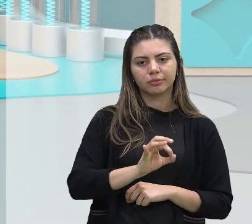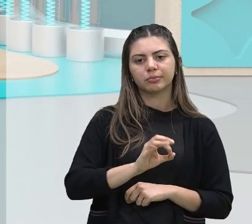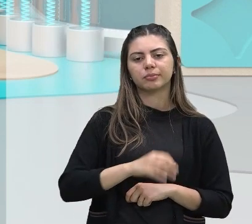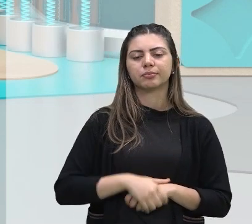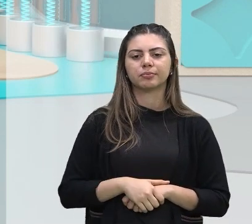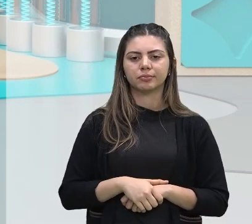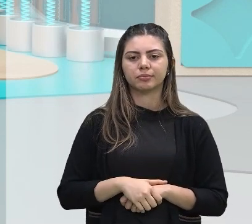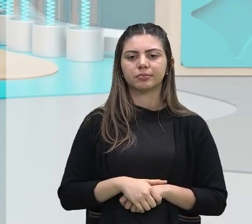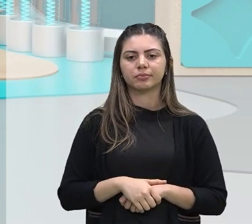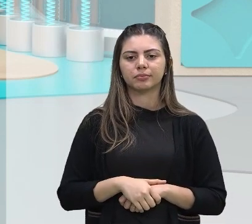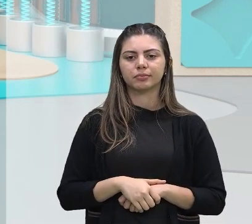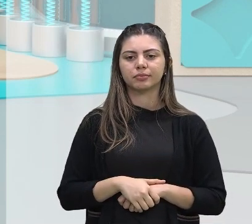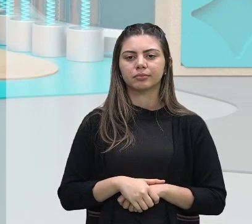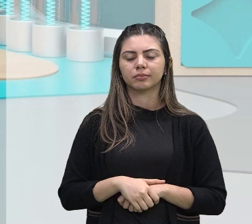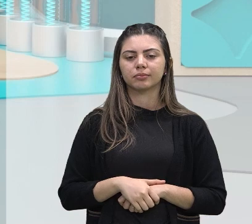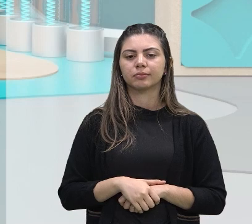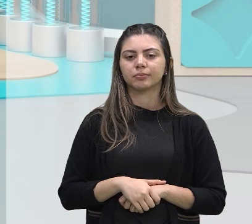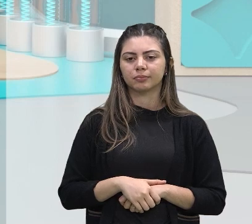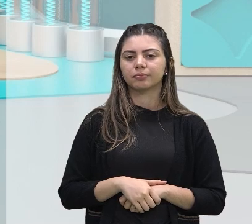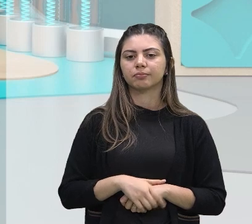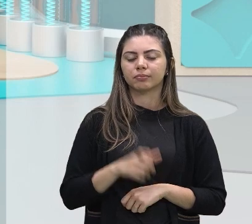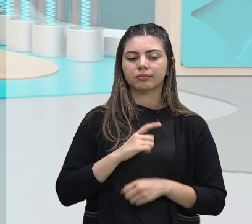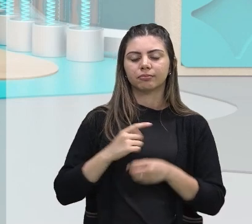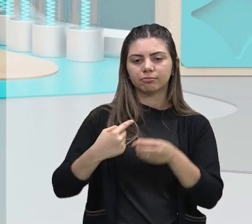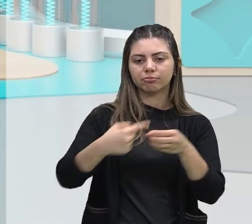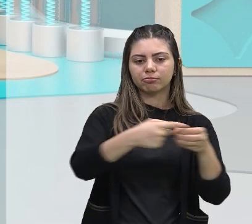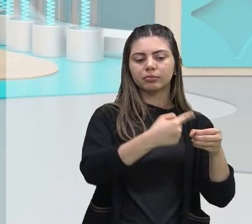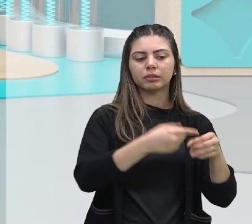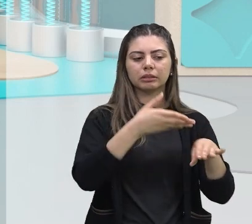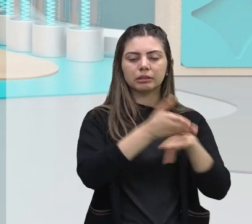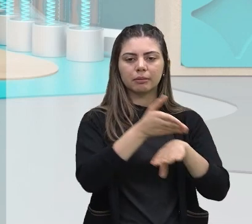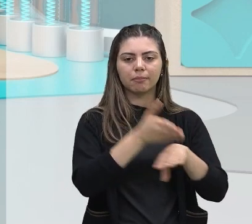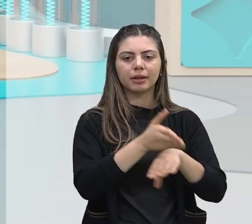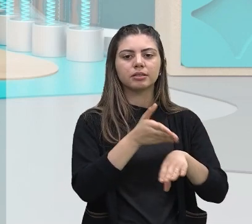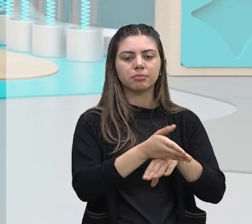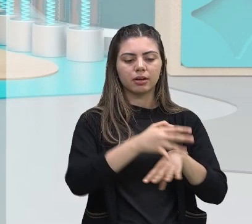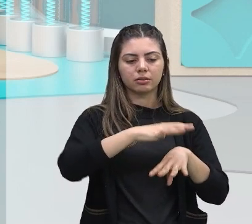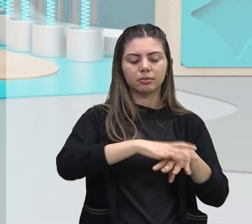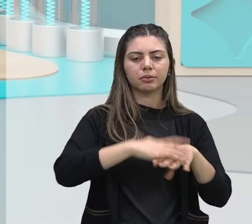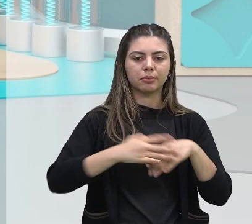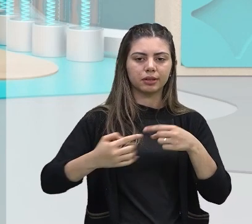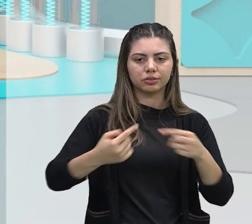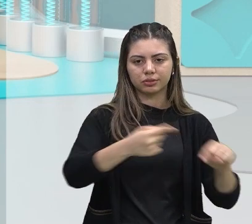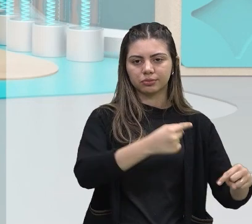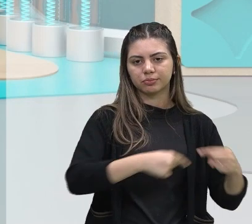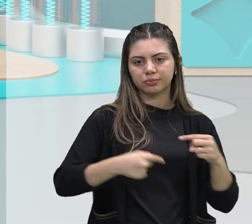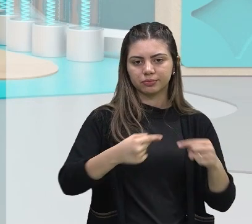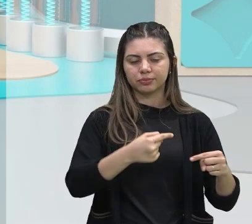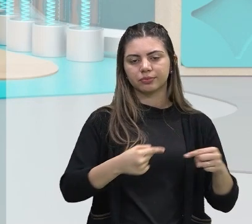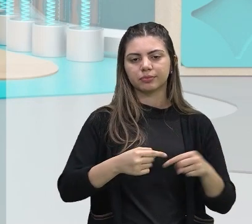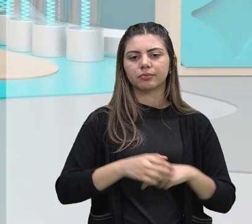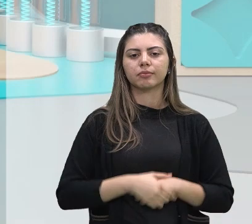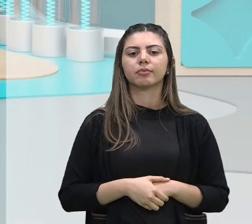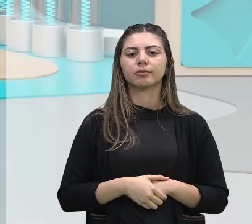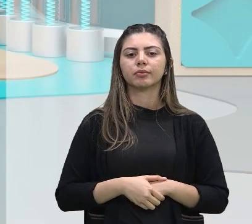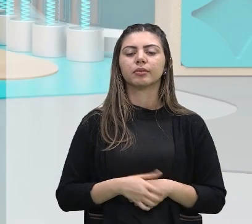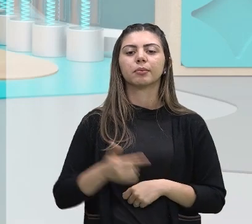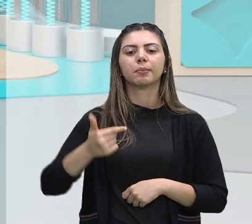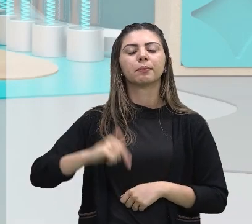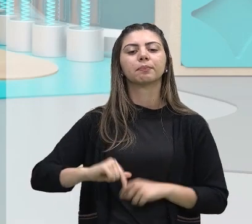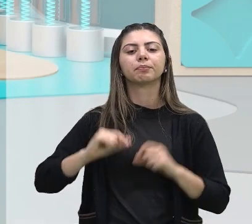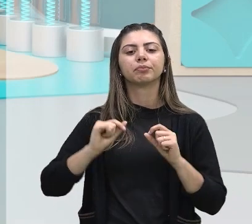99,87%, né, de todos os municípios que participam da Olimpíada de Matemática. Aí nós temos